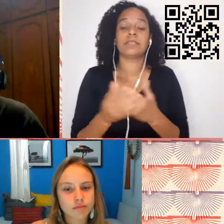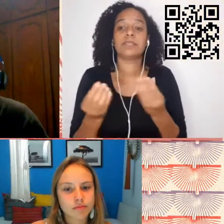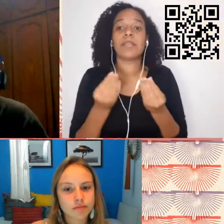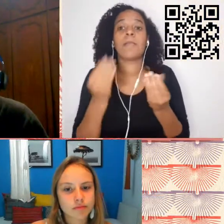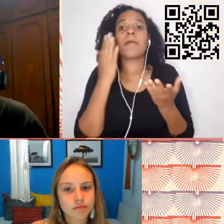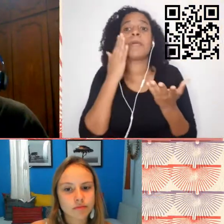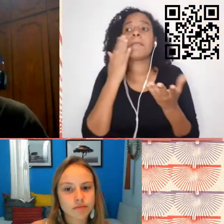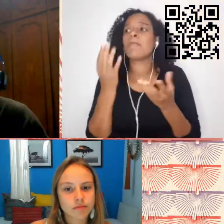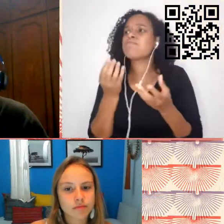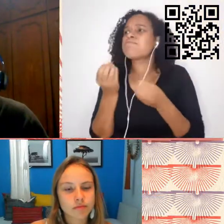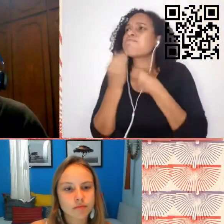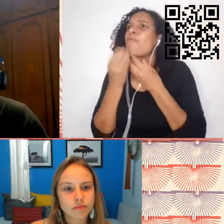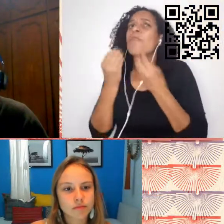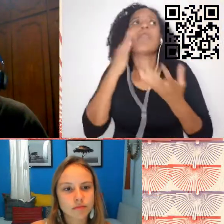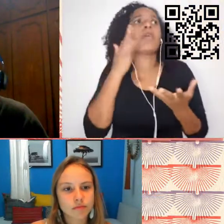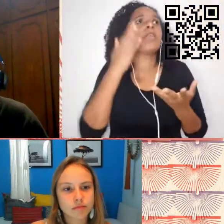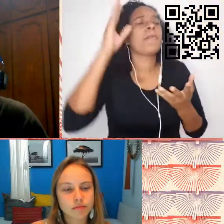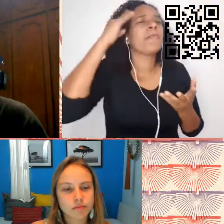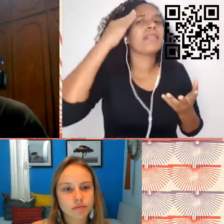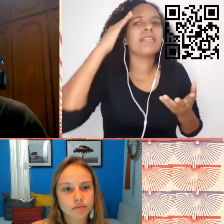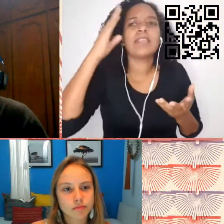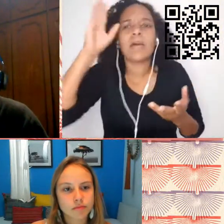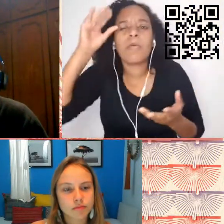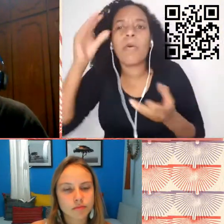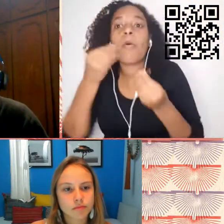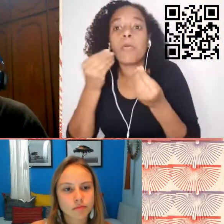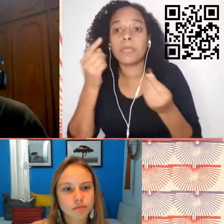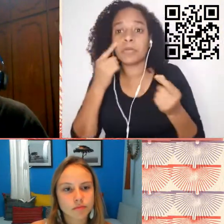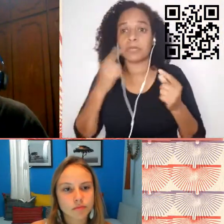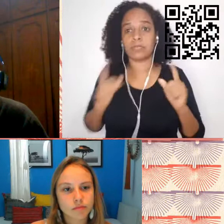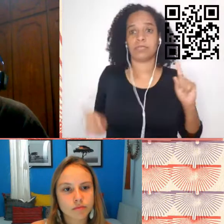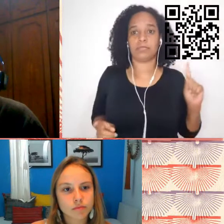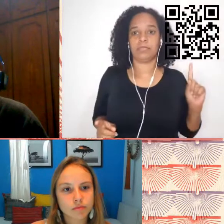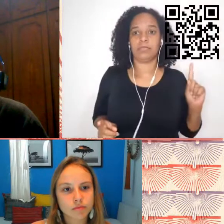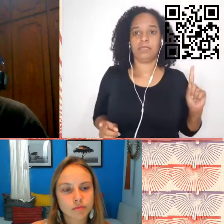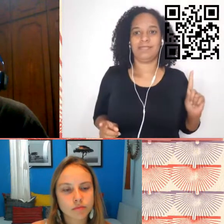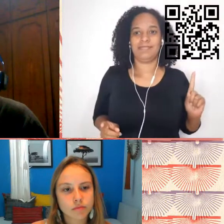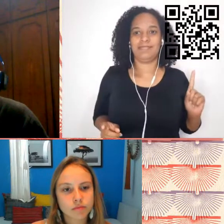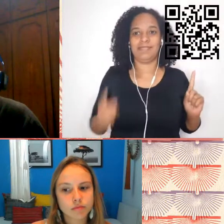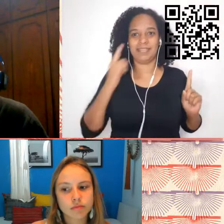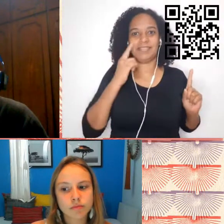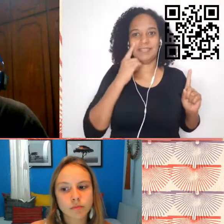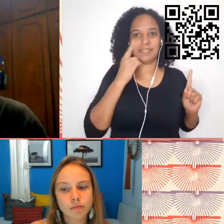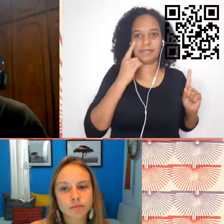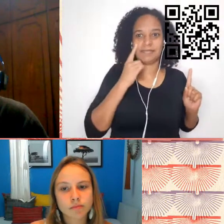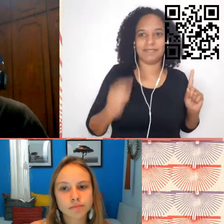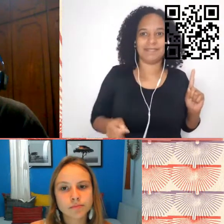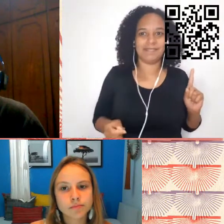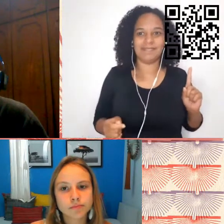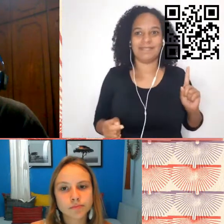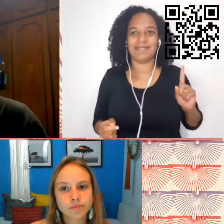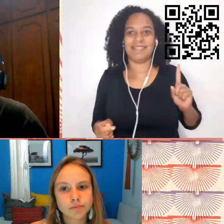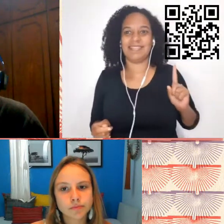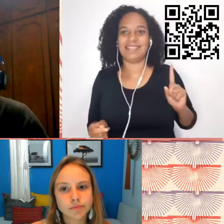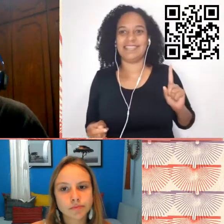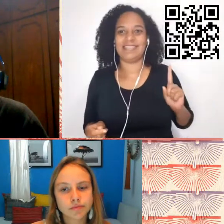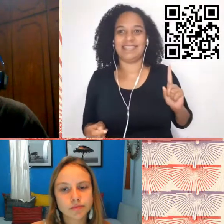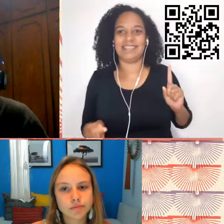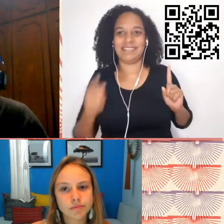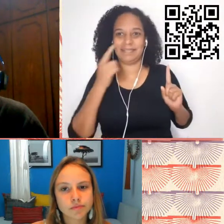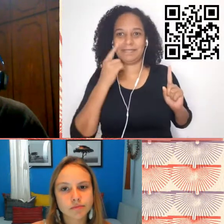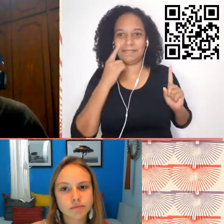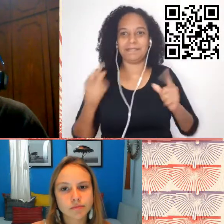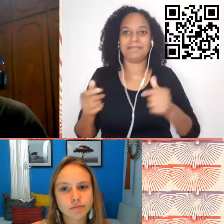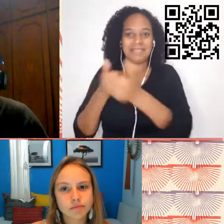conseguir mais informações sobre o Instituto, a gente tem um QR Code que está aí na tela superior, perto da